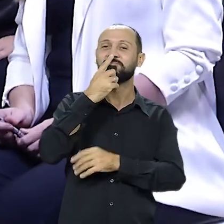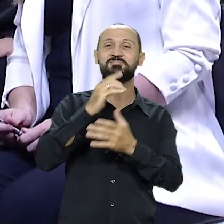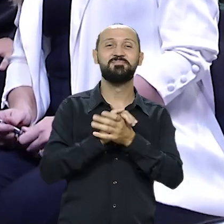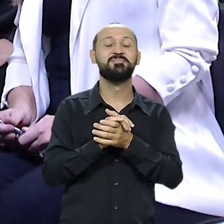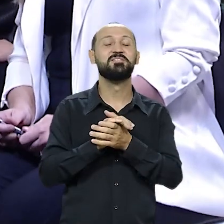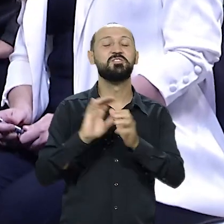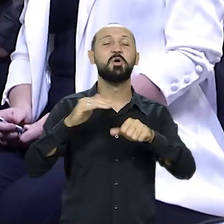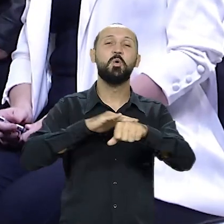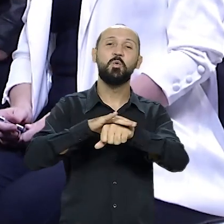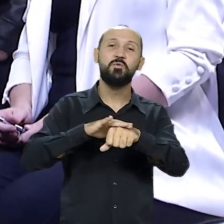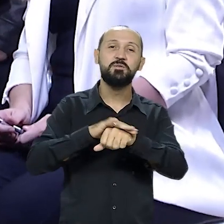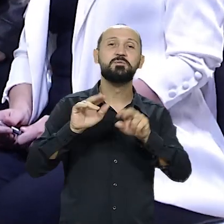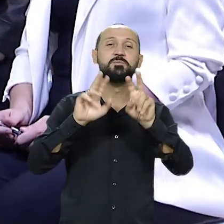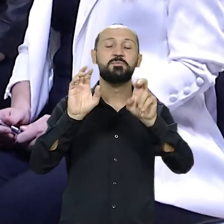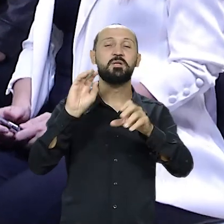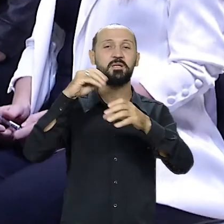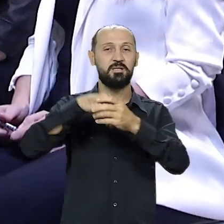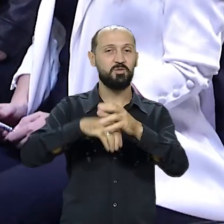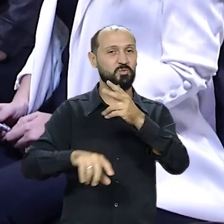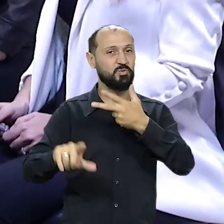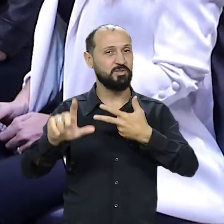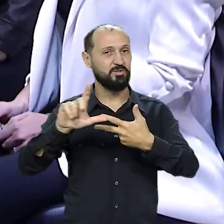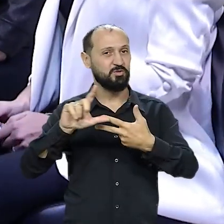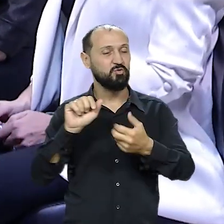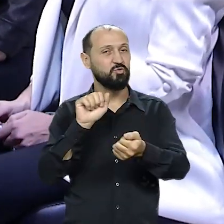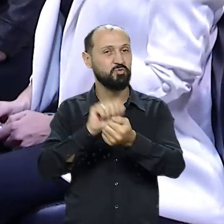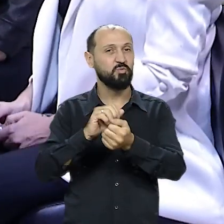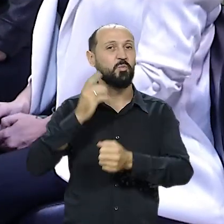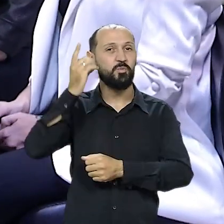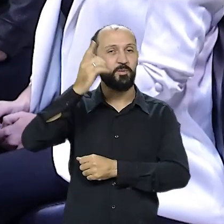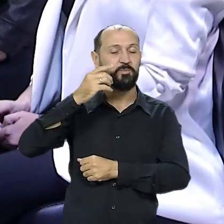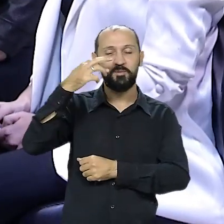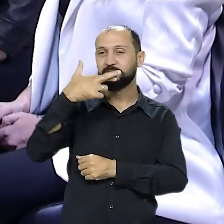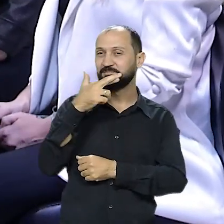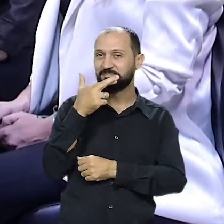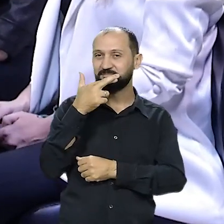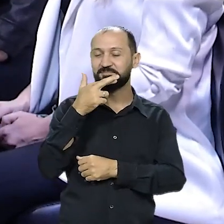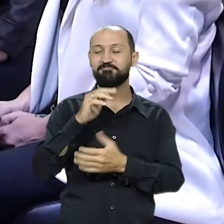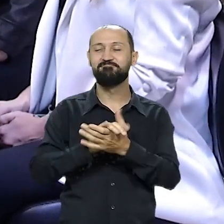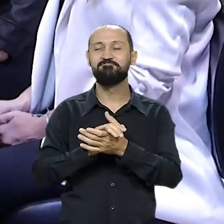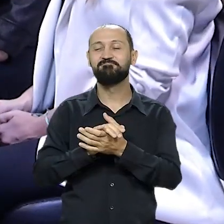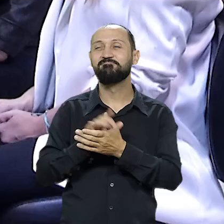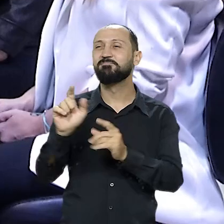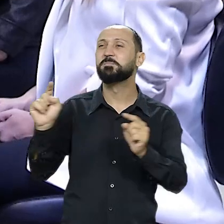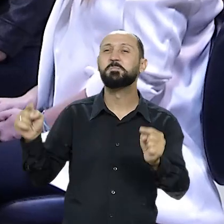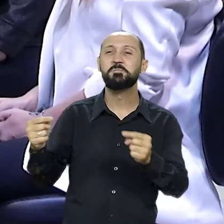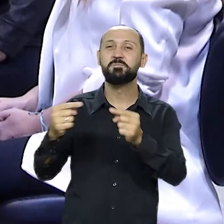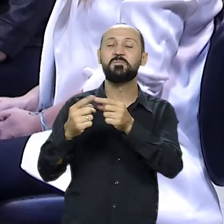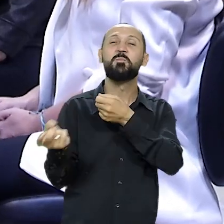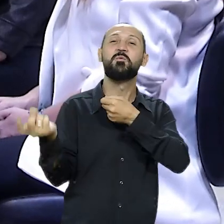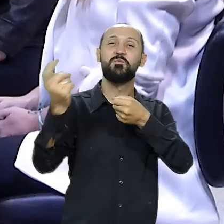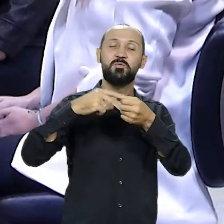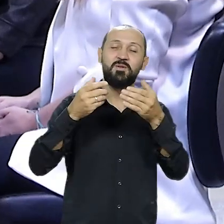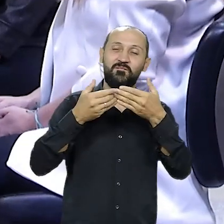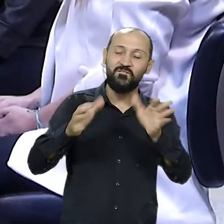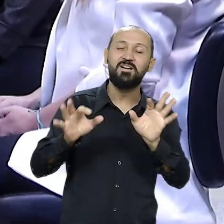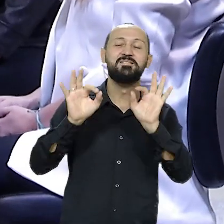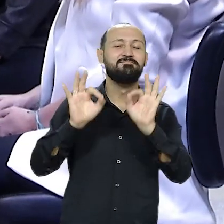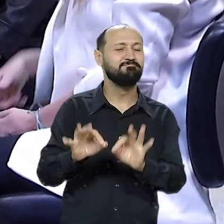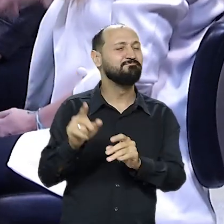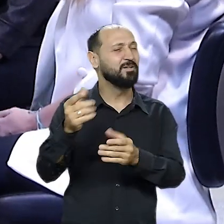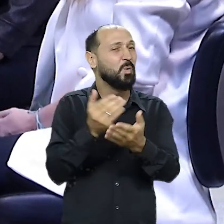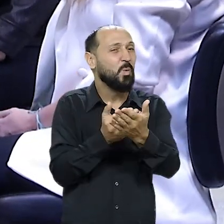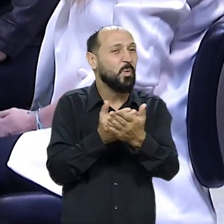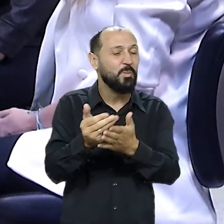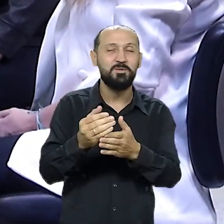gente falou hoje aqui no Por Dentro do Legislativo com o deputado Renato Câmara, o deputado mais apropriado para voltar na reestreia do programa, ele que